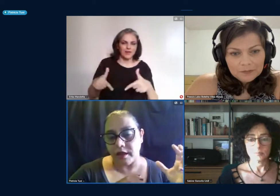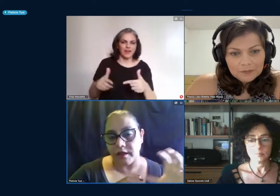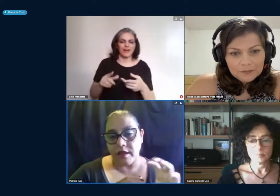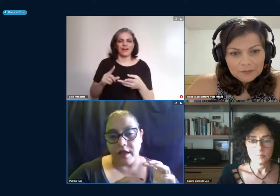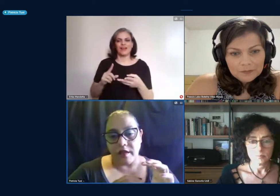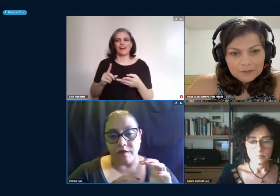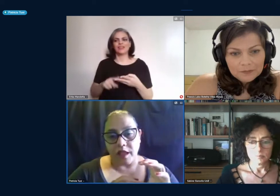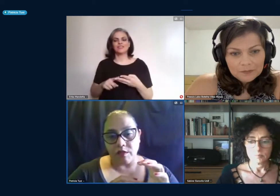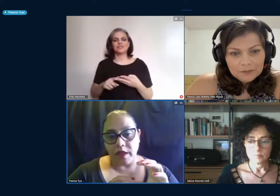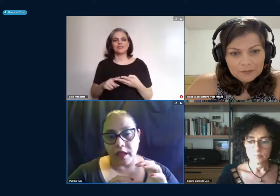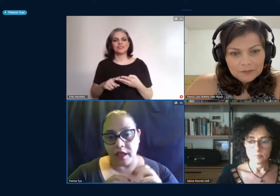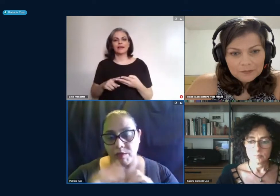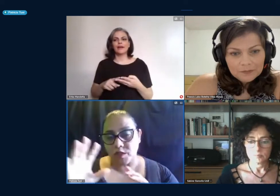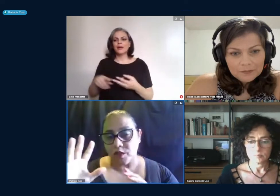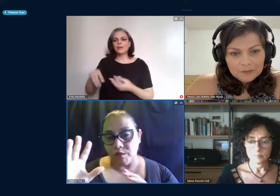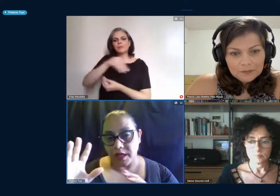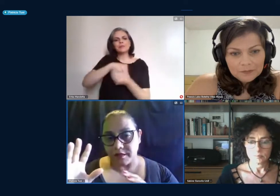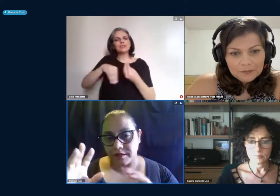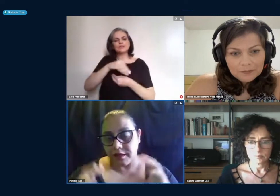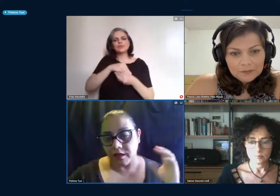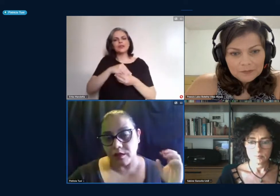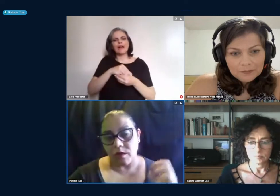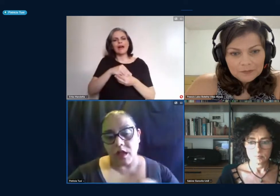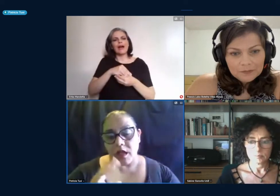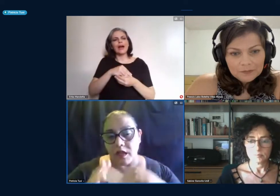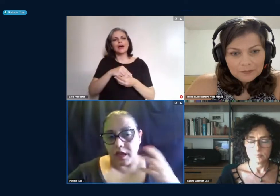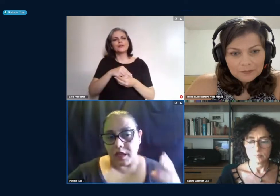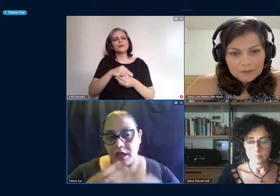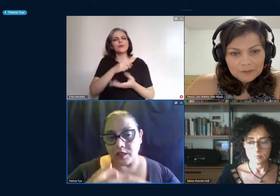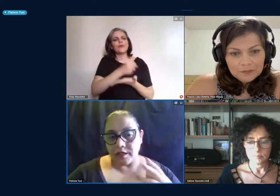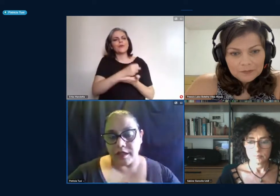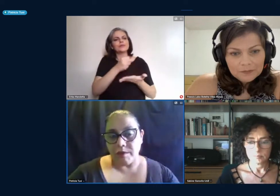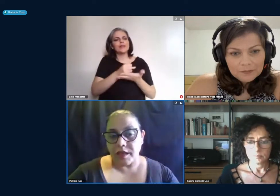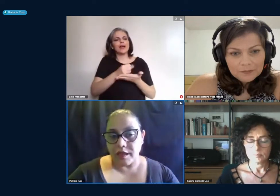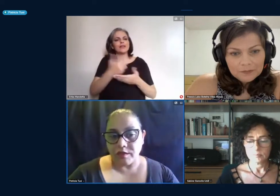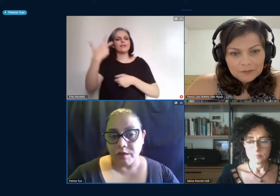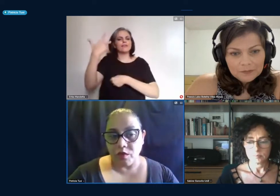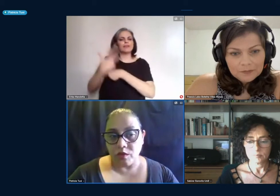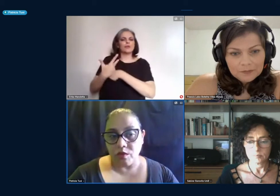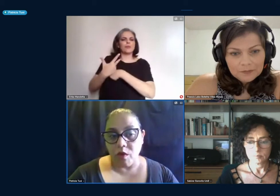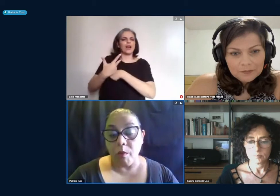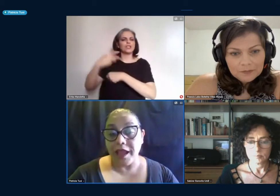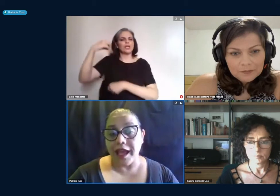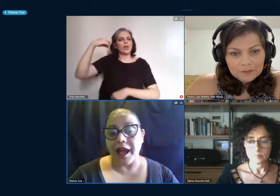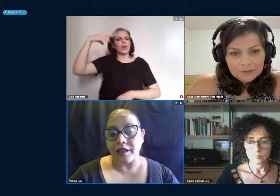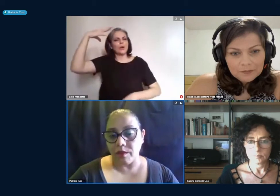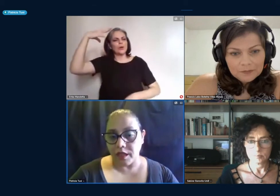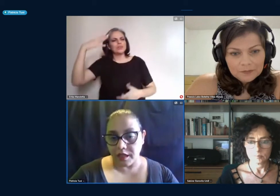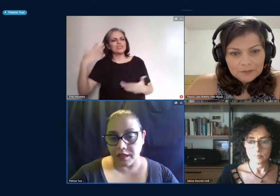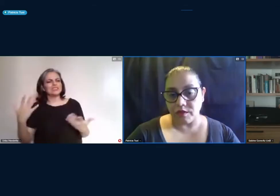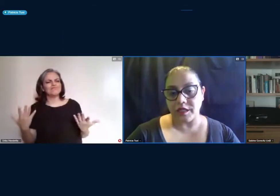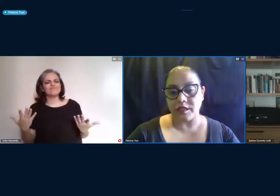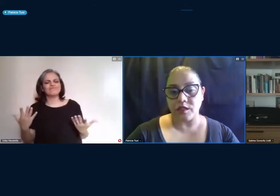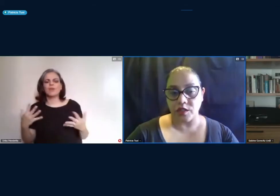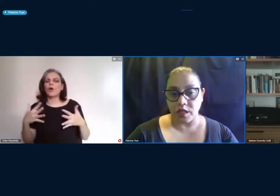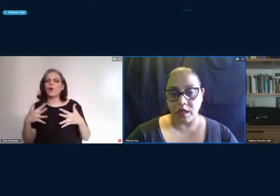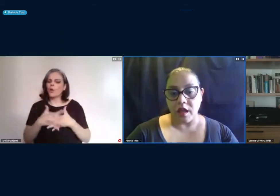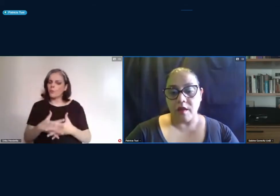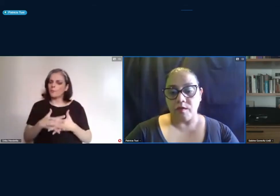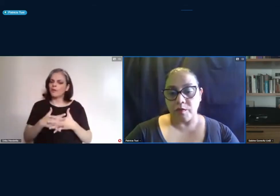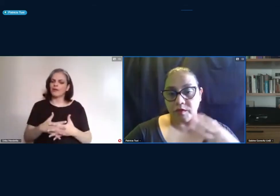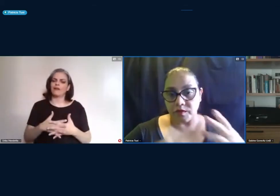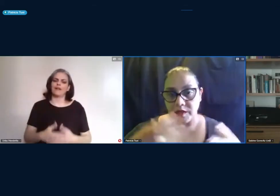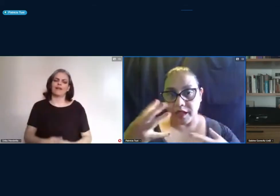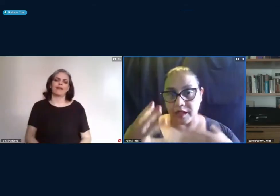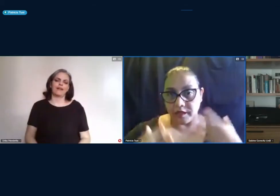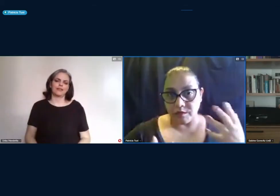câmera, dentro da equipe de iluminação, e a gente sabe que isso é muito complicado ainda, você exigir